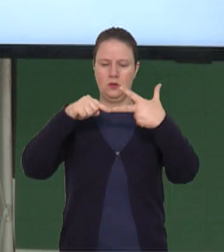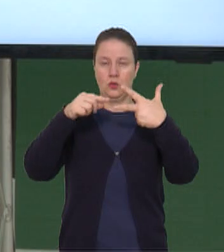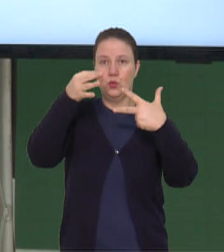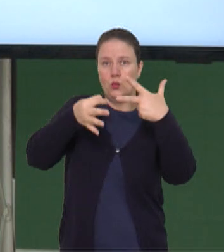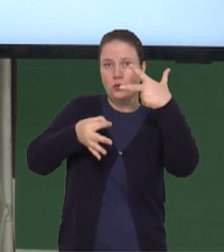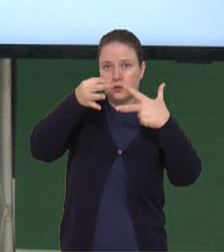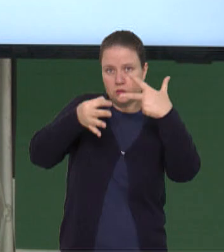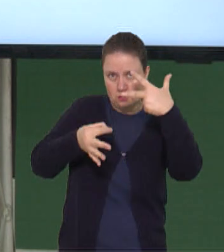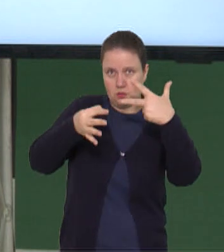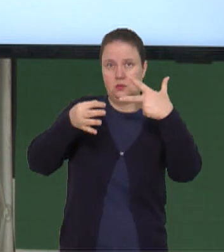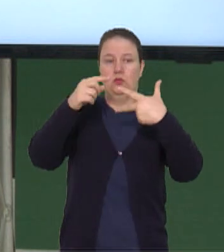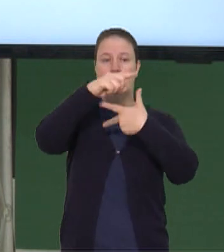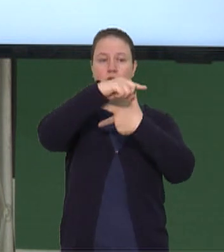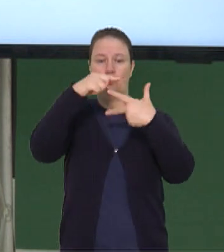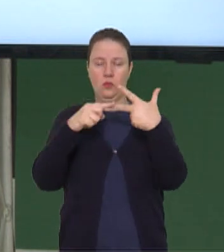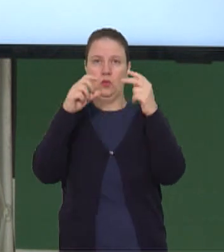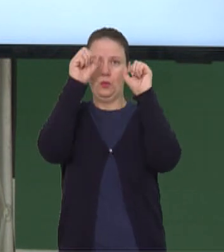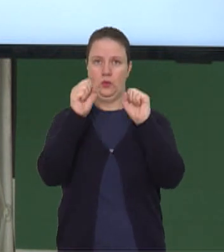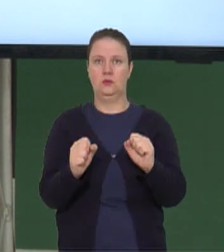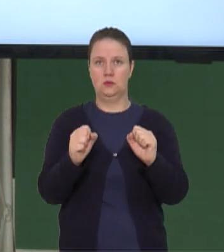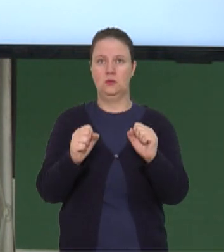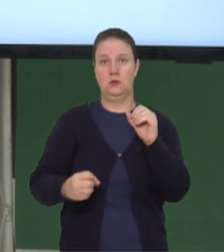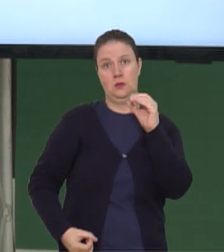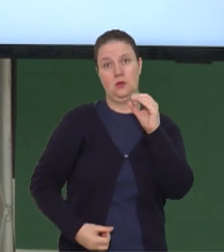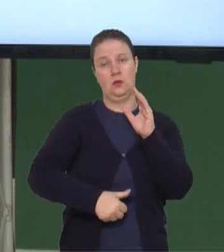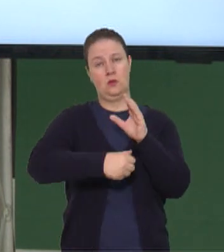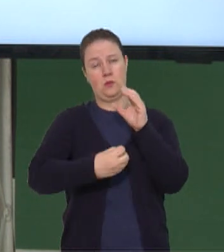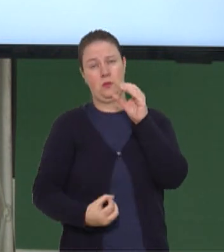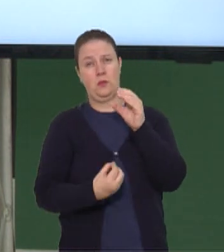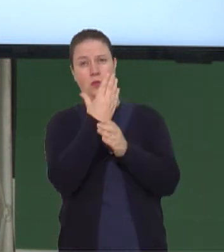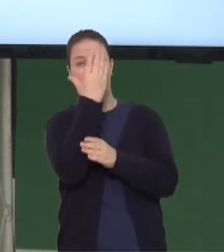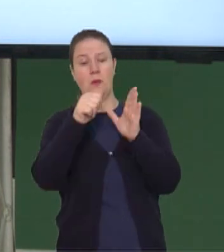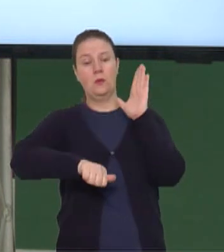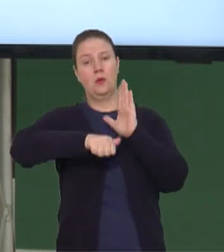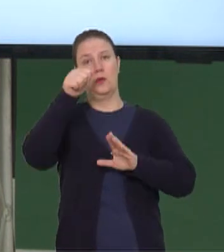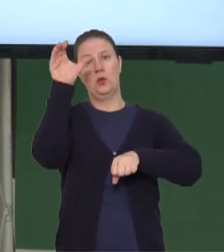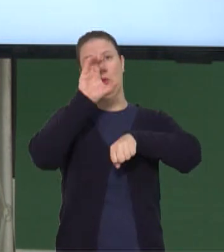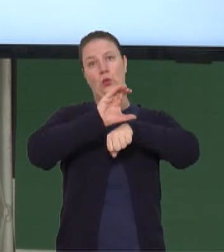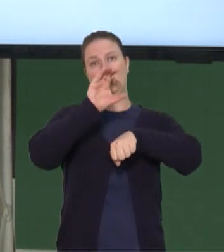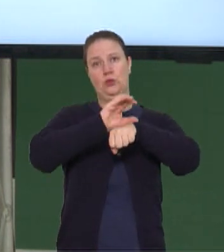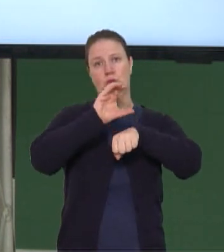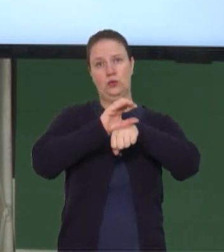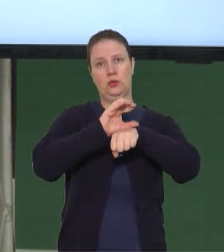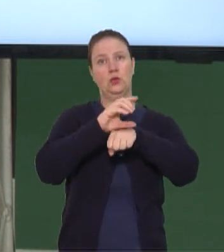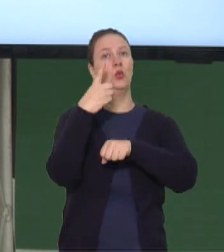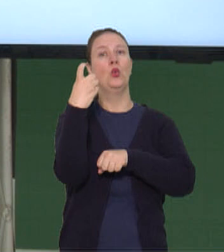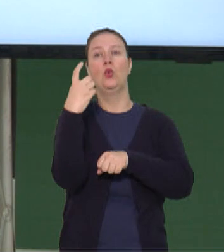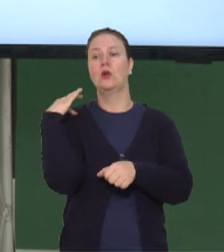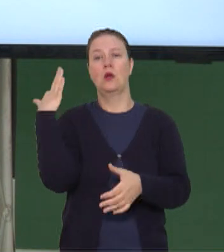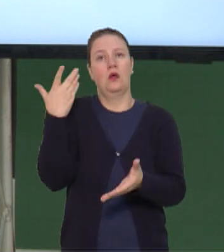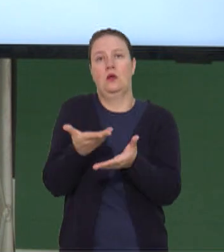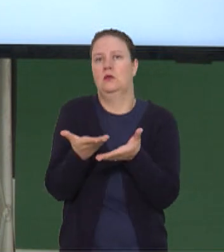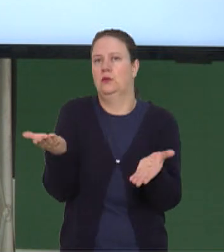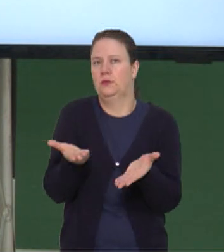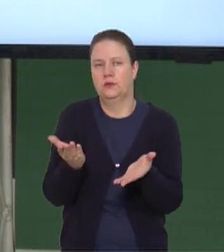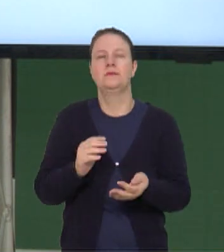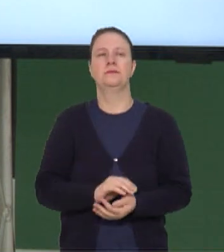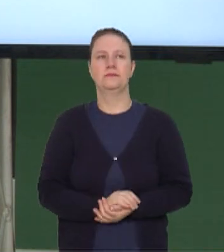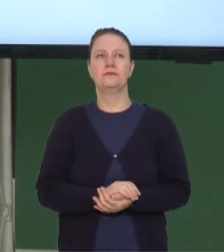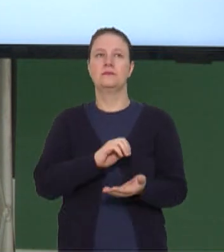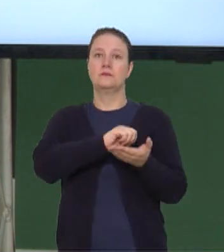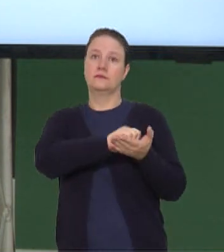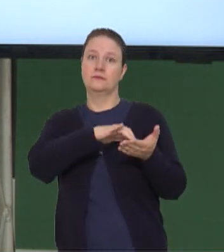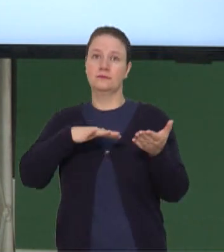a elaboração, né, da primeira Constituição Americana de 1787. Primeira e única, né? Claro. Então, vamos lá.